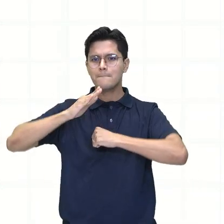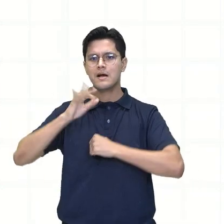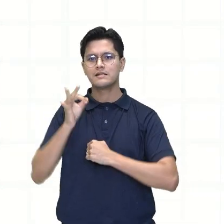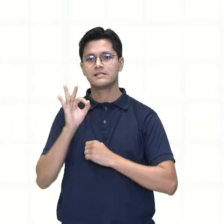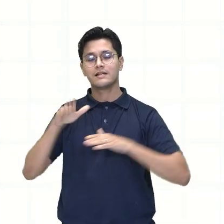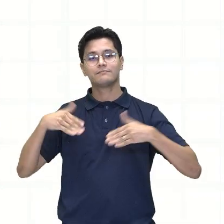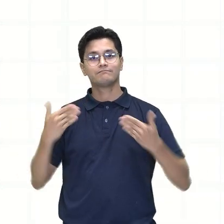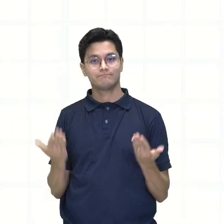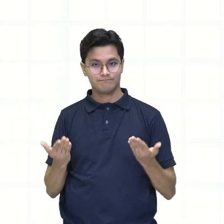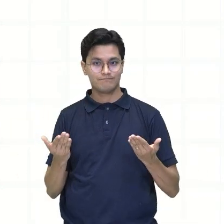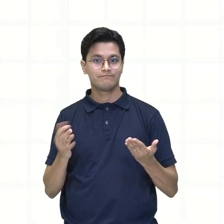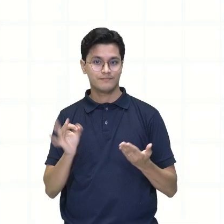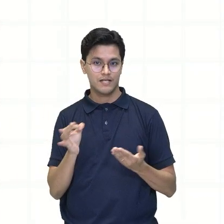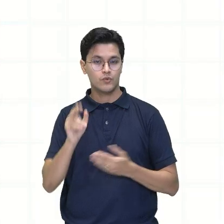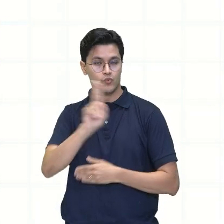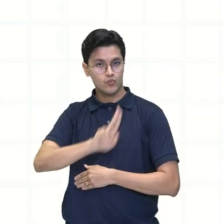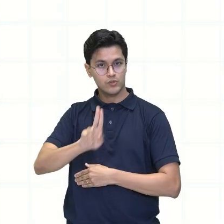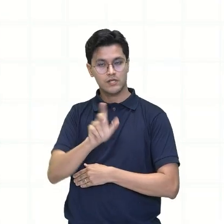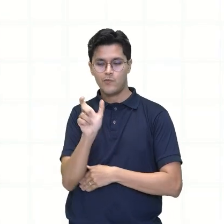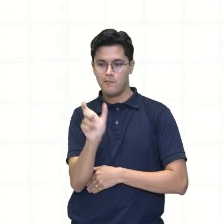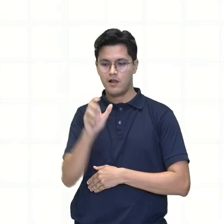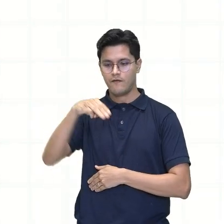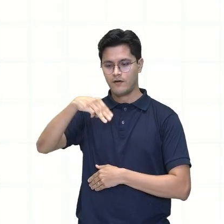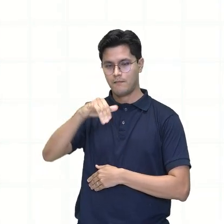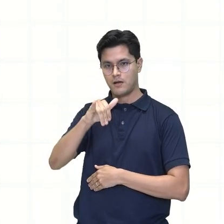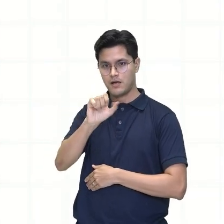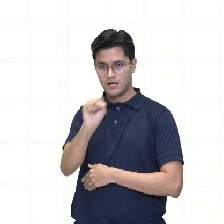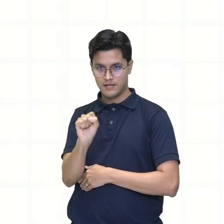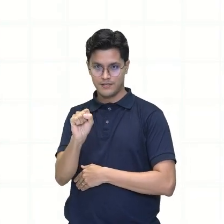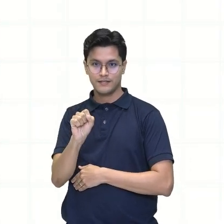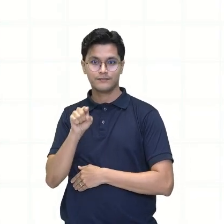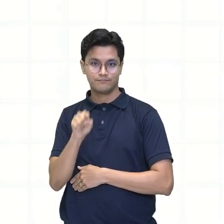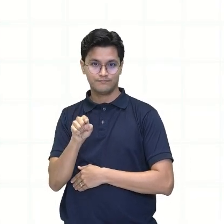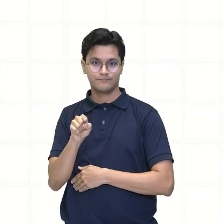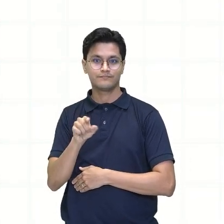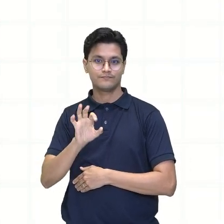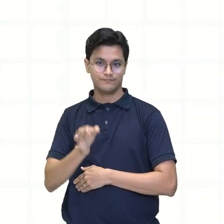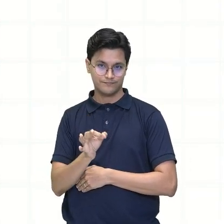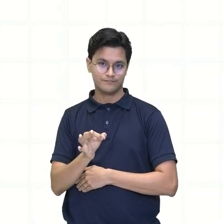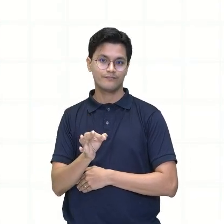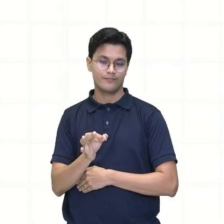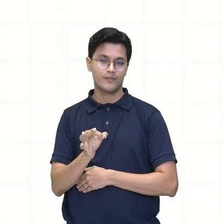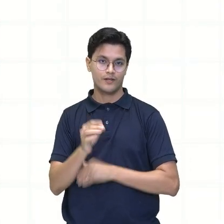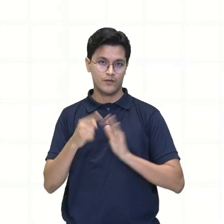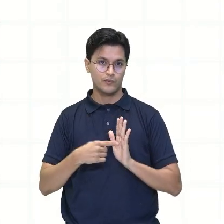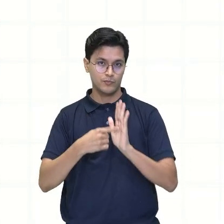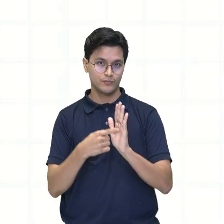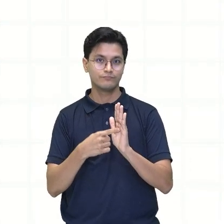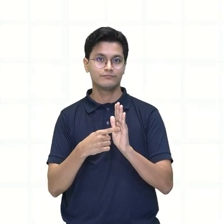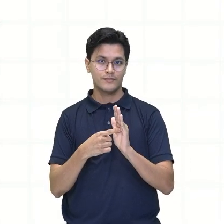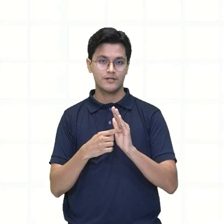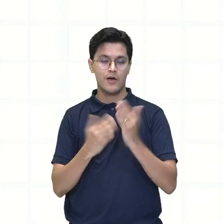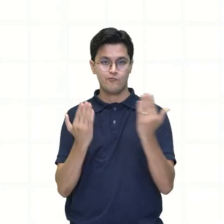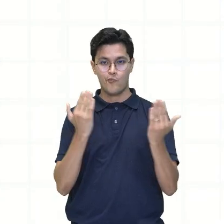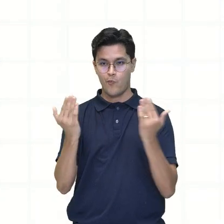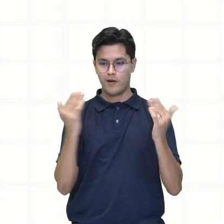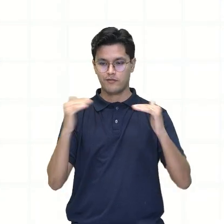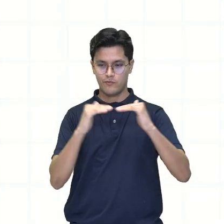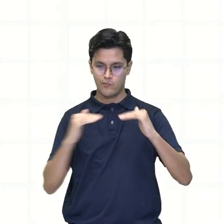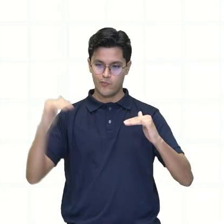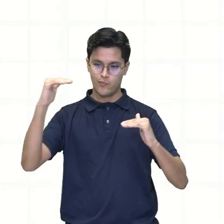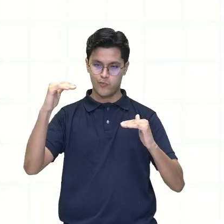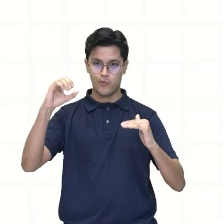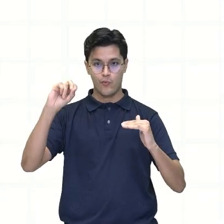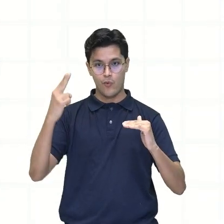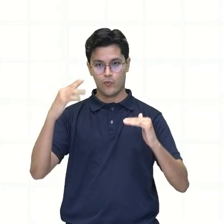do que também compõe essa formação para mostrar o grau de comparação de superioridade.